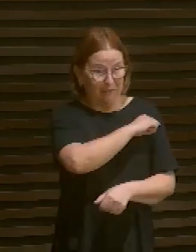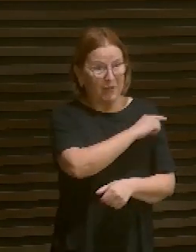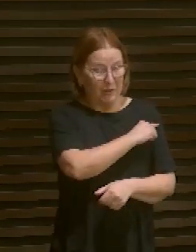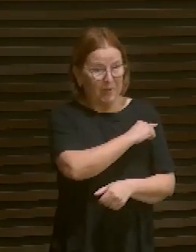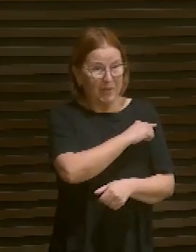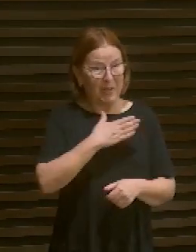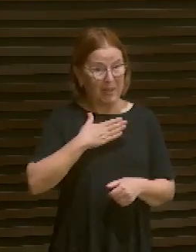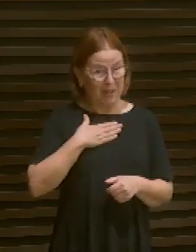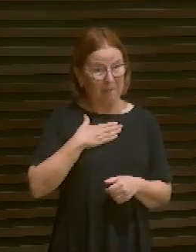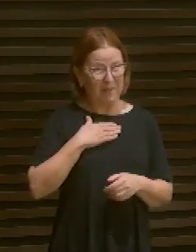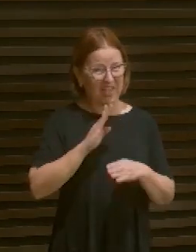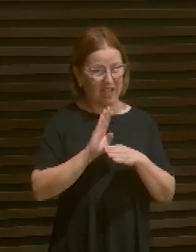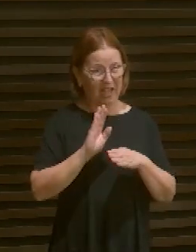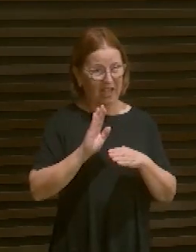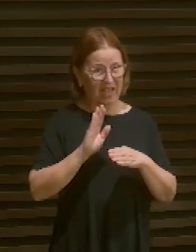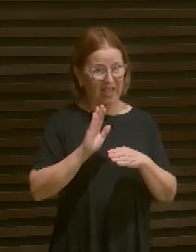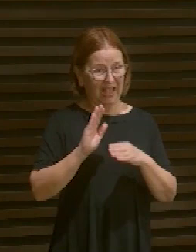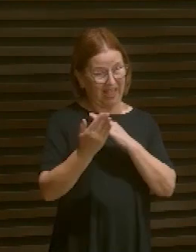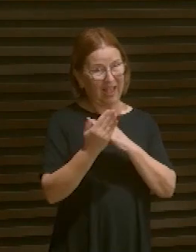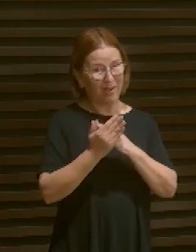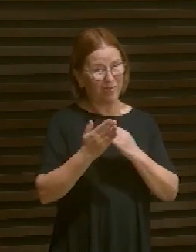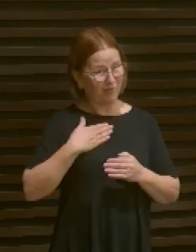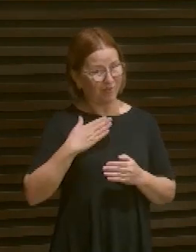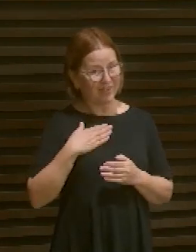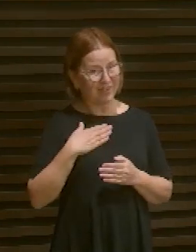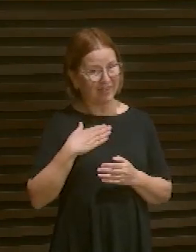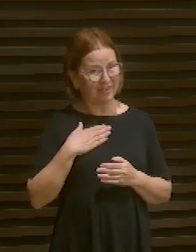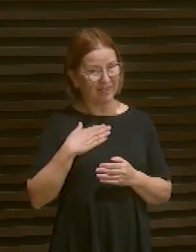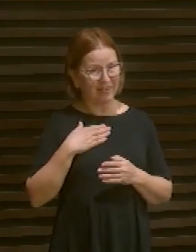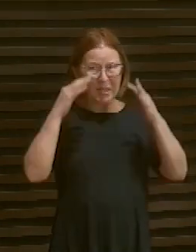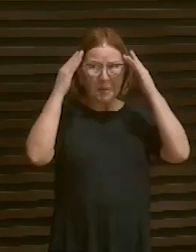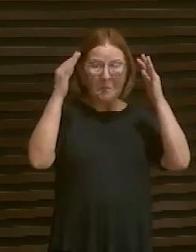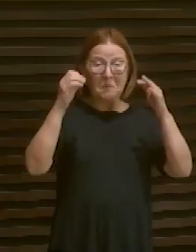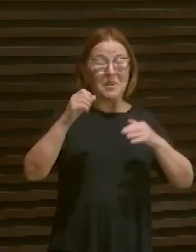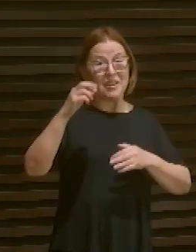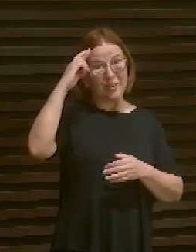nas nossas vidas, de aquietar o nosso coração diante